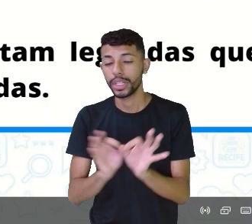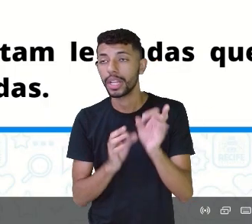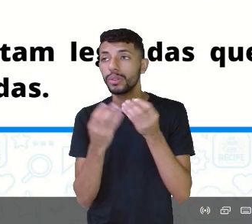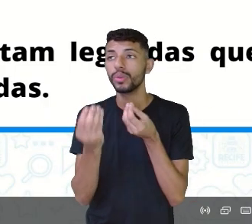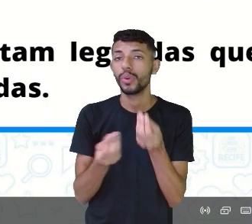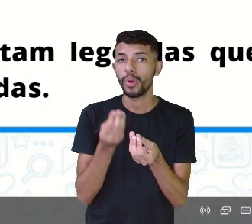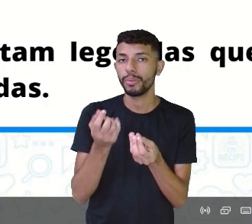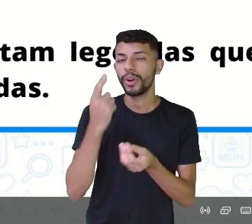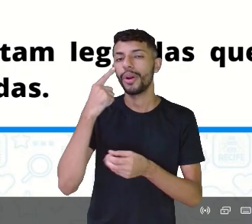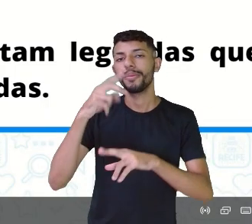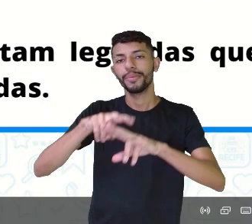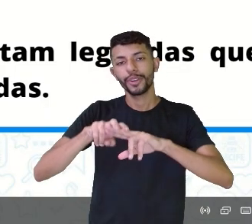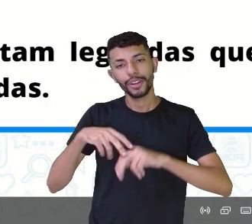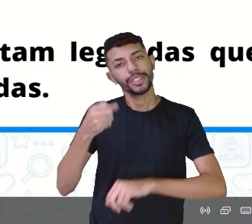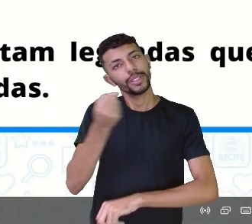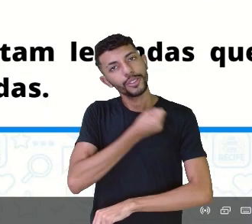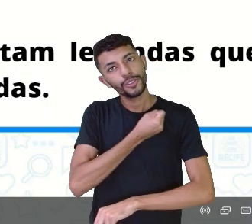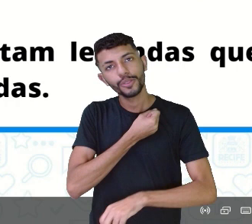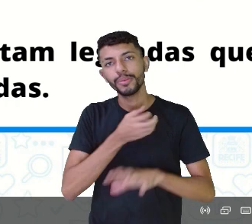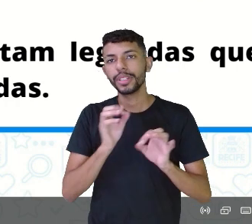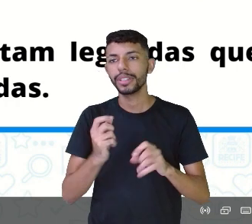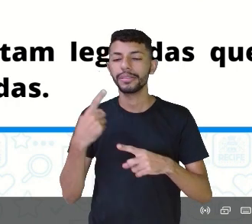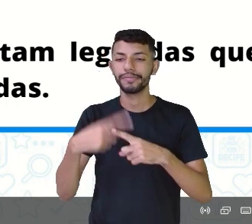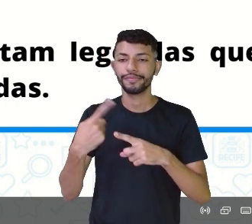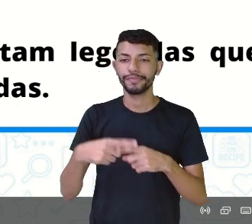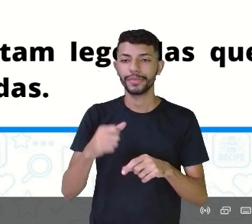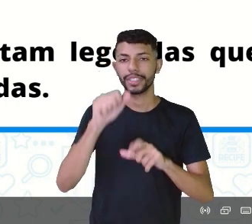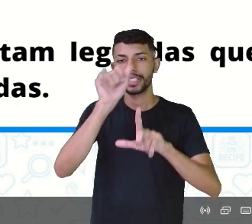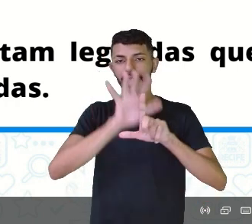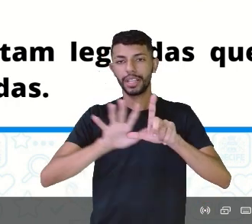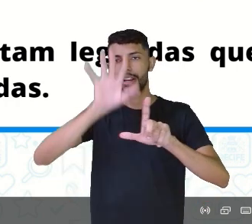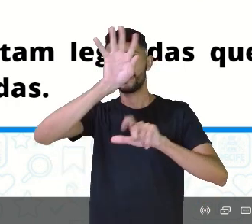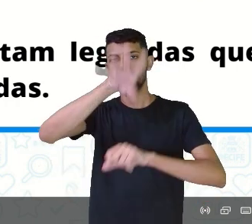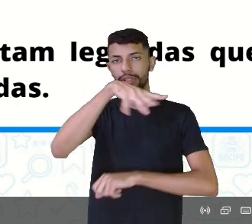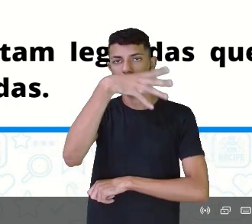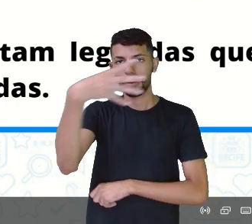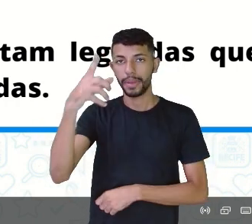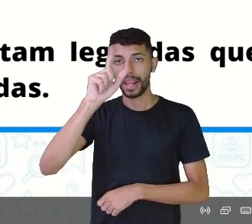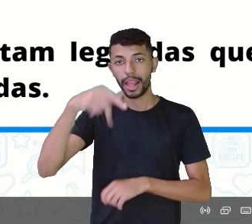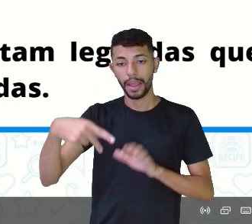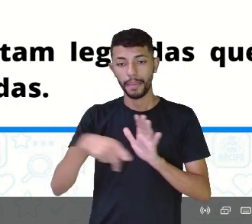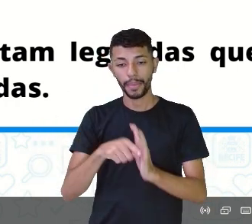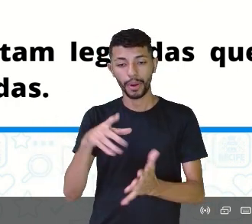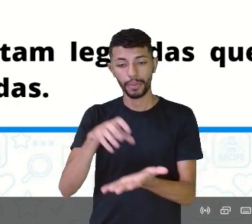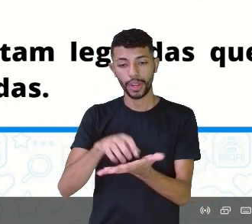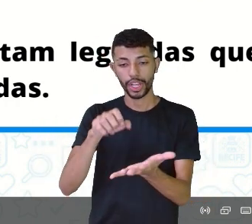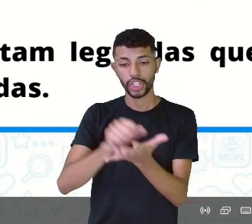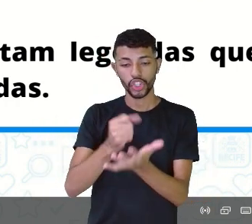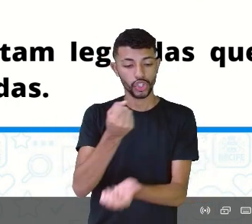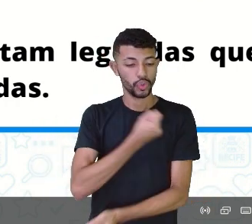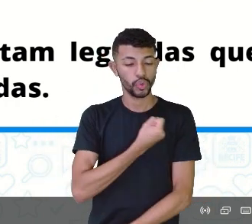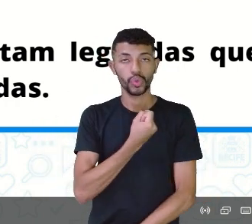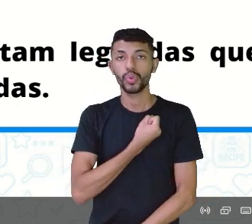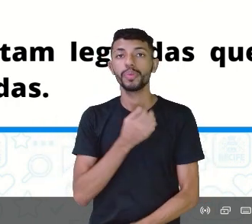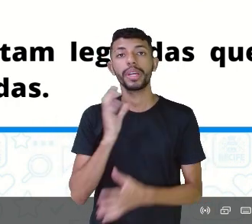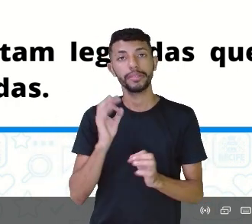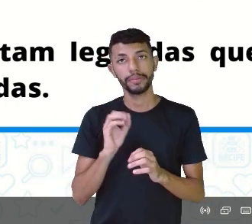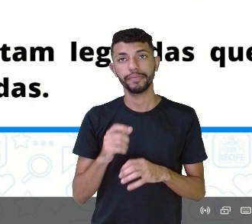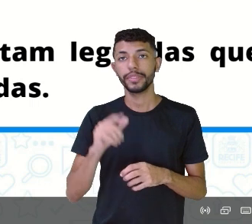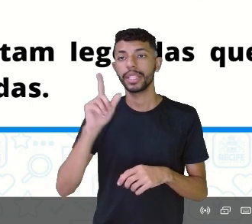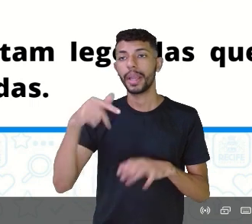organizados a partir de números, porque gráficos e tabelas são registros numéricos, tá? Que serve